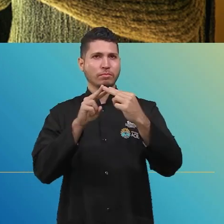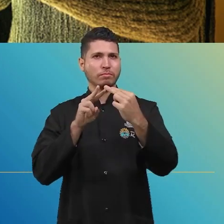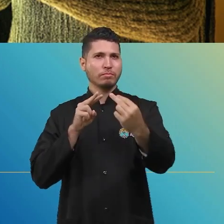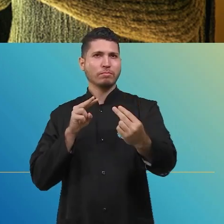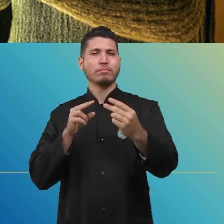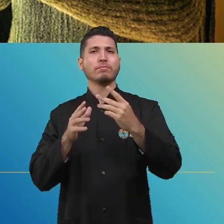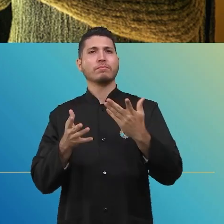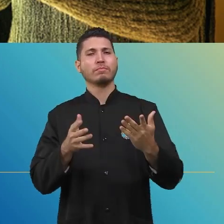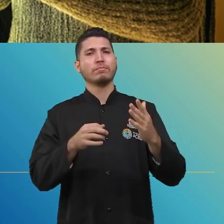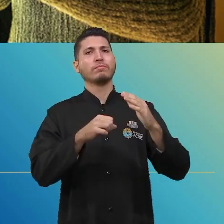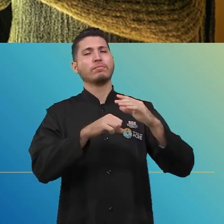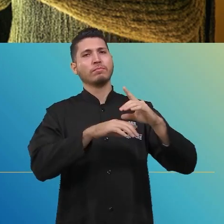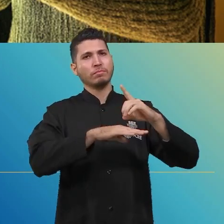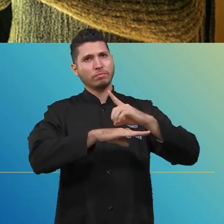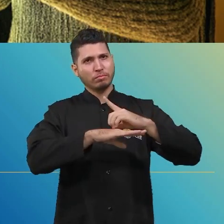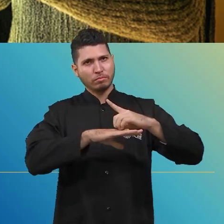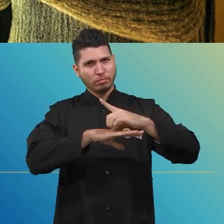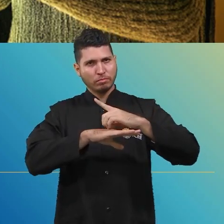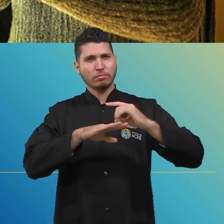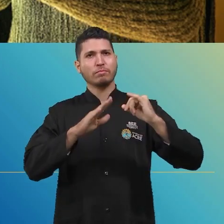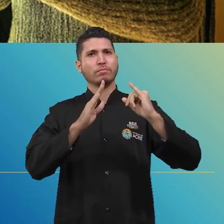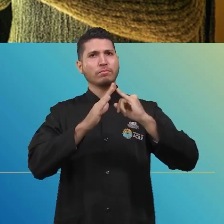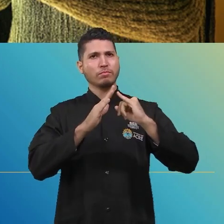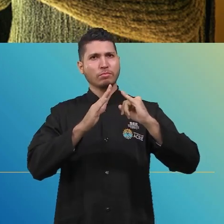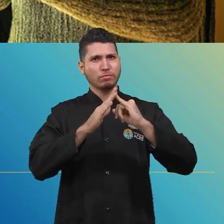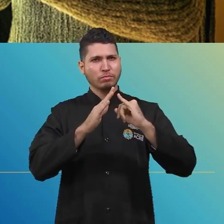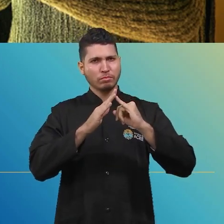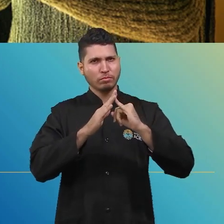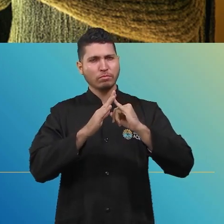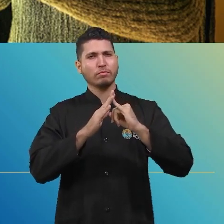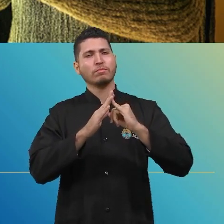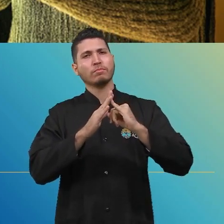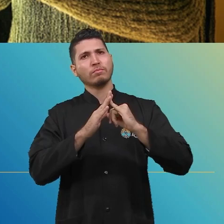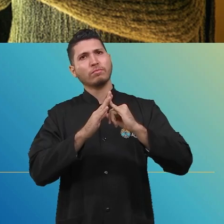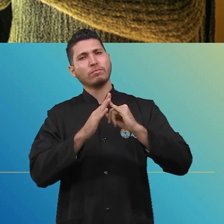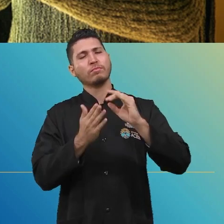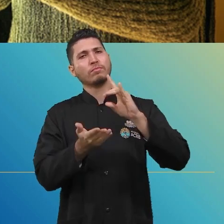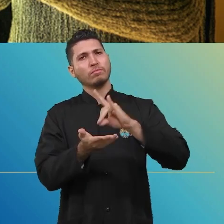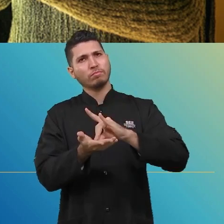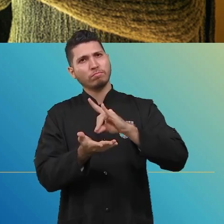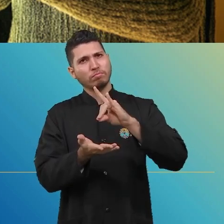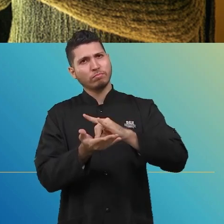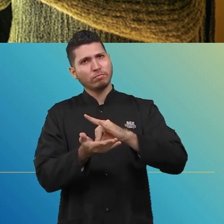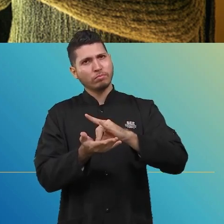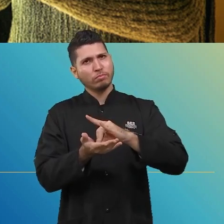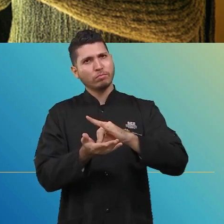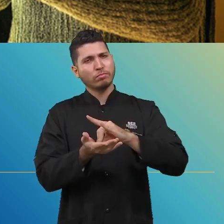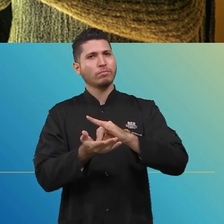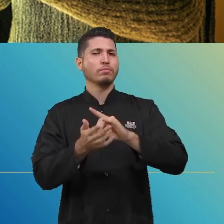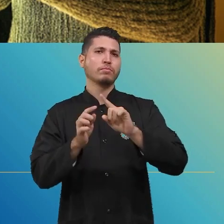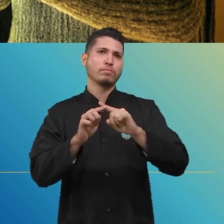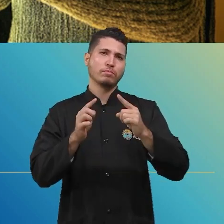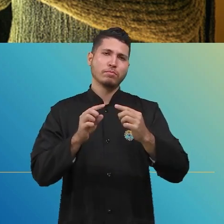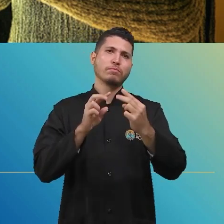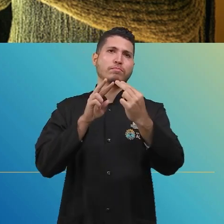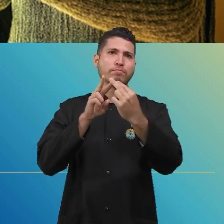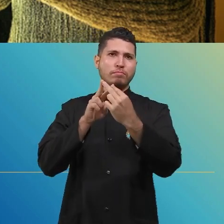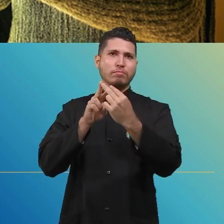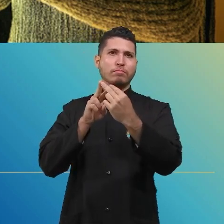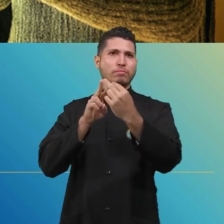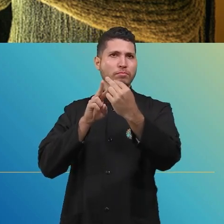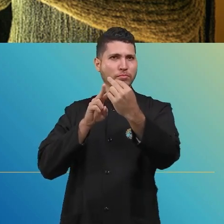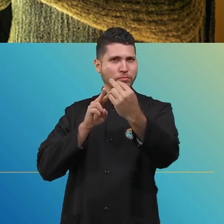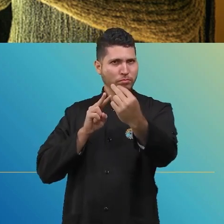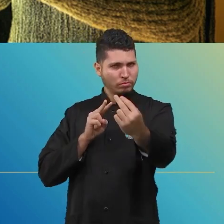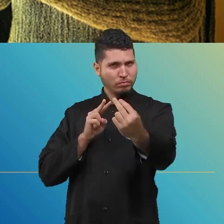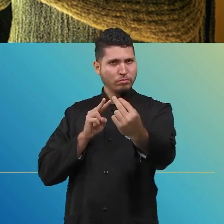uma instituição física, como é o caso do Museu do Louvre, que ele existe virtualmente, mas ele também tem uma